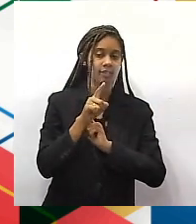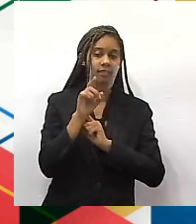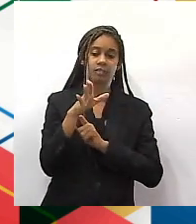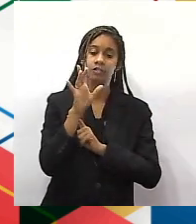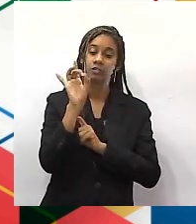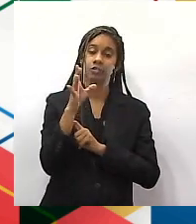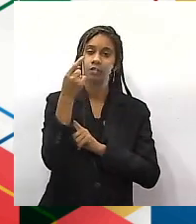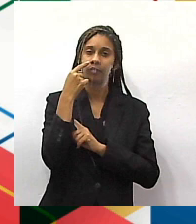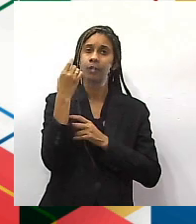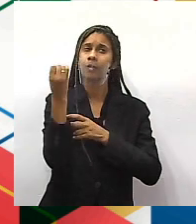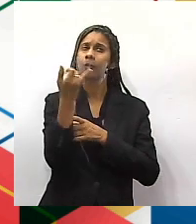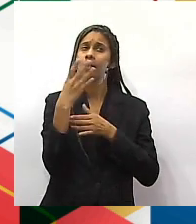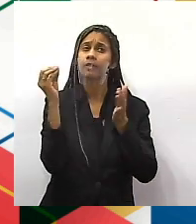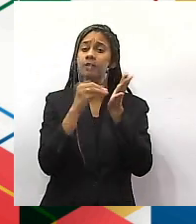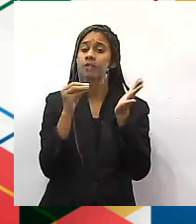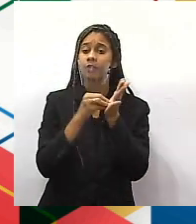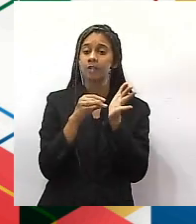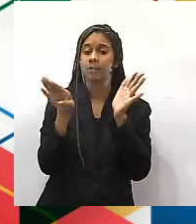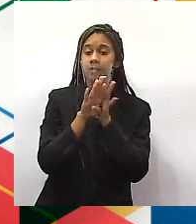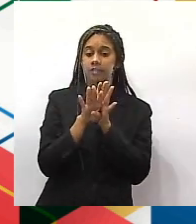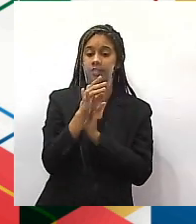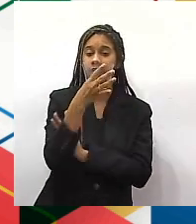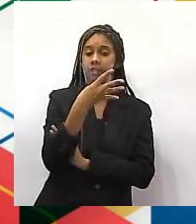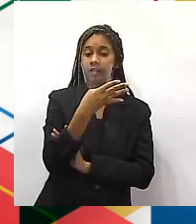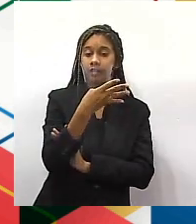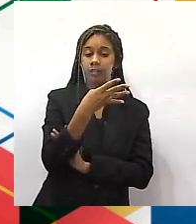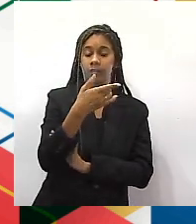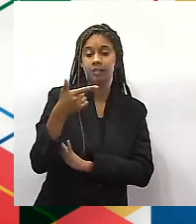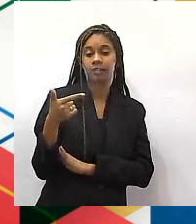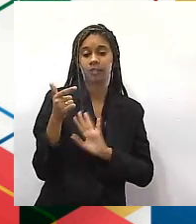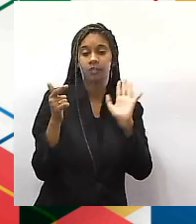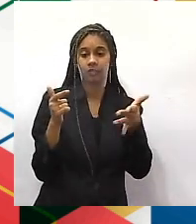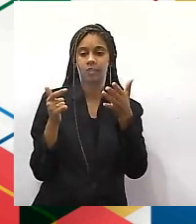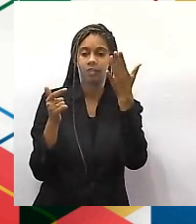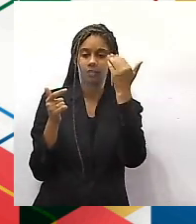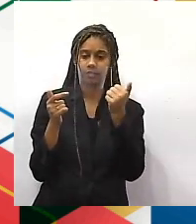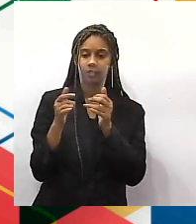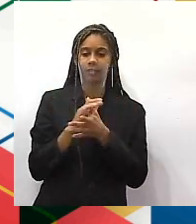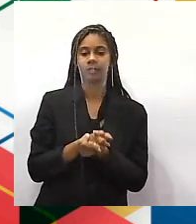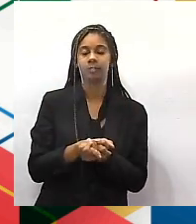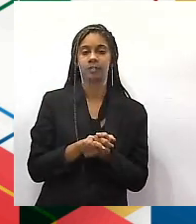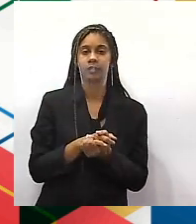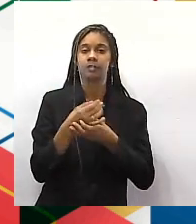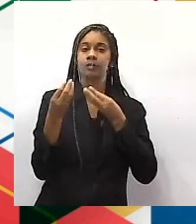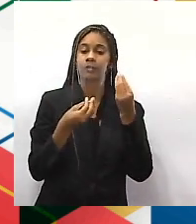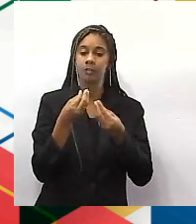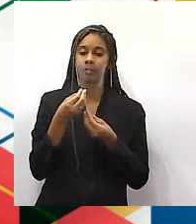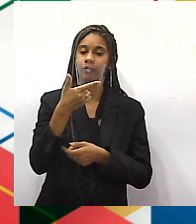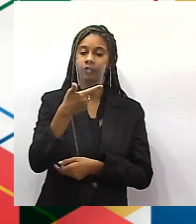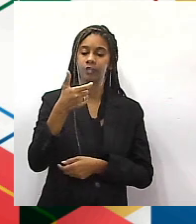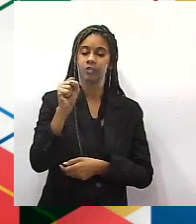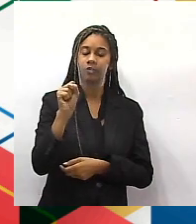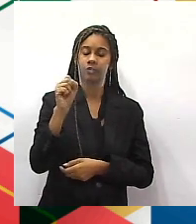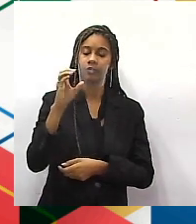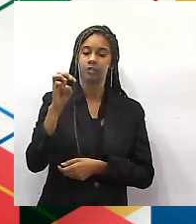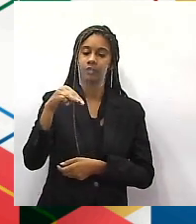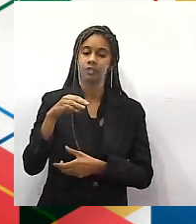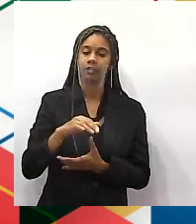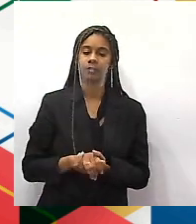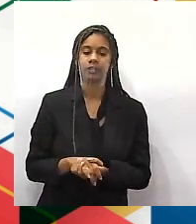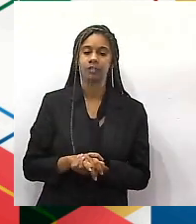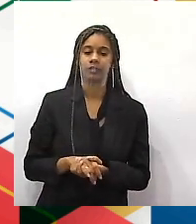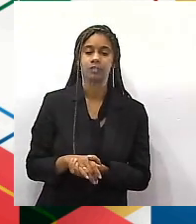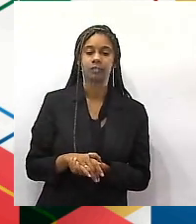O que falta para 42 é o correspondente a y. Isso vai ser 28 centímetros.